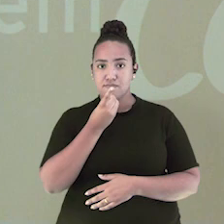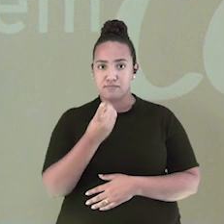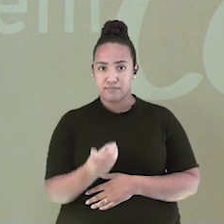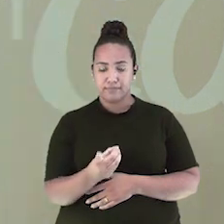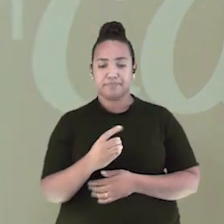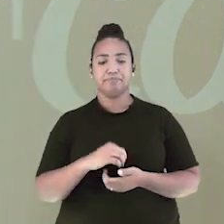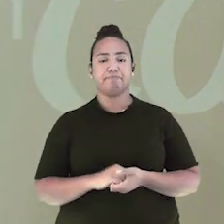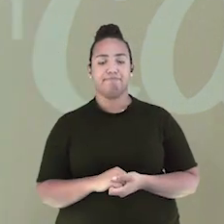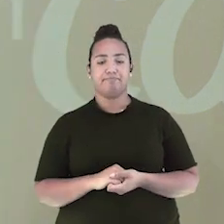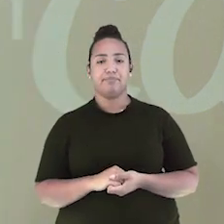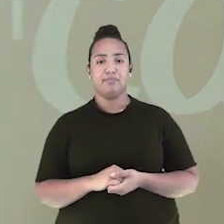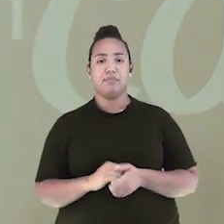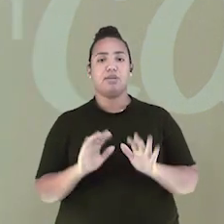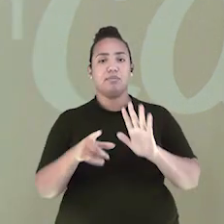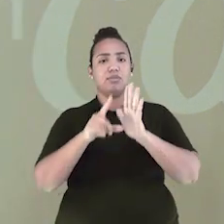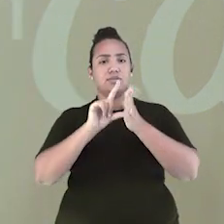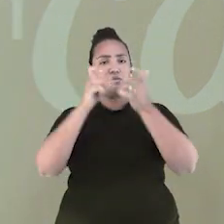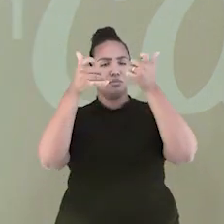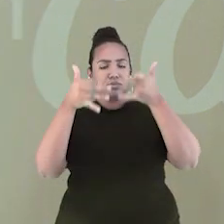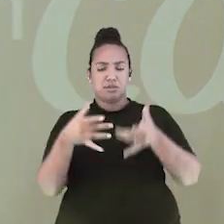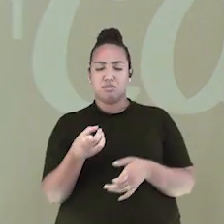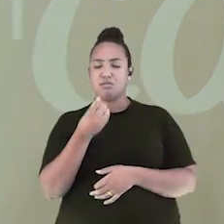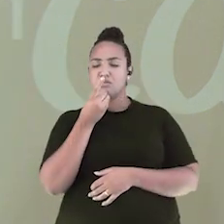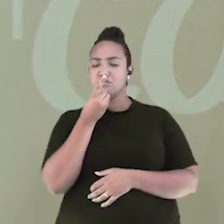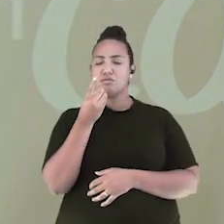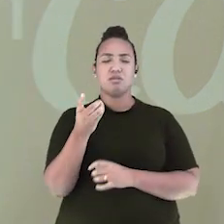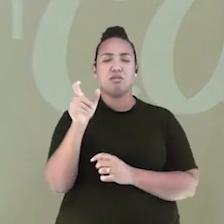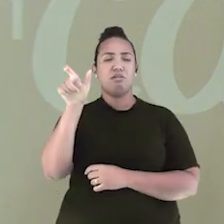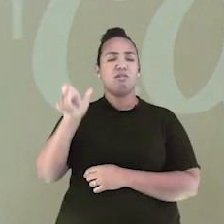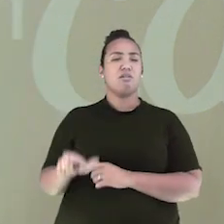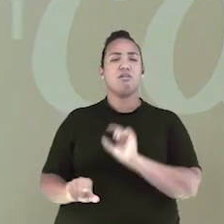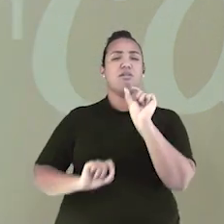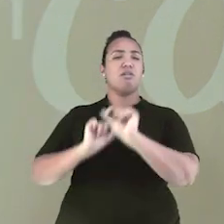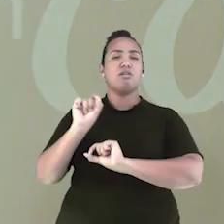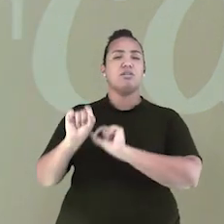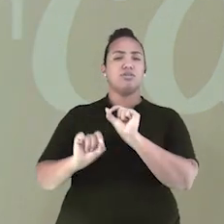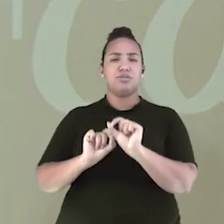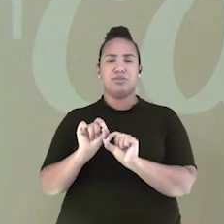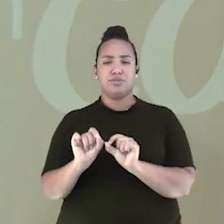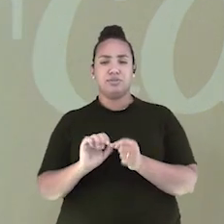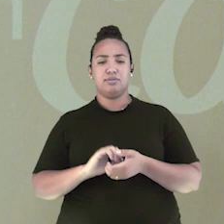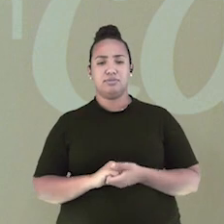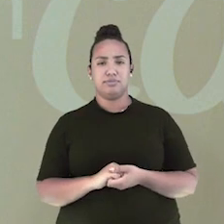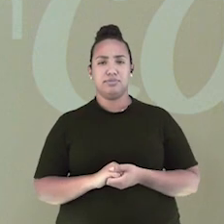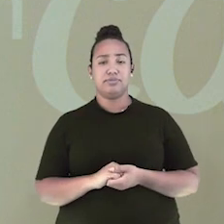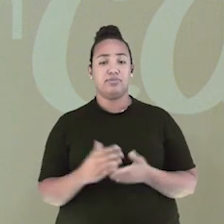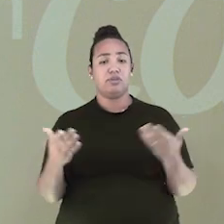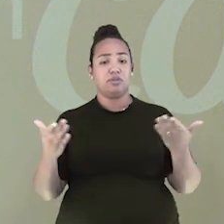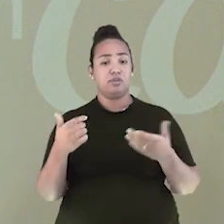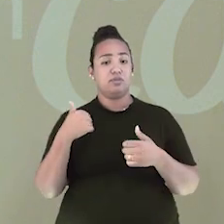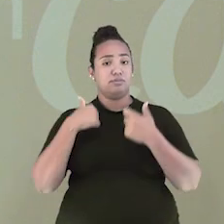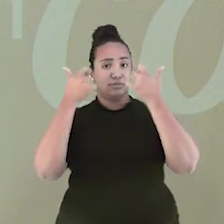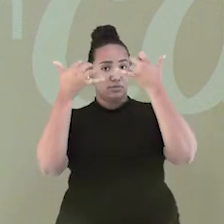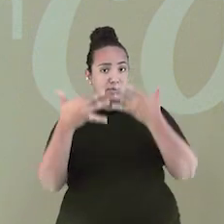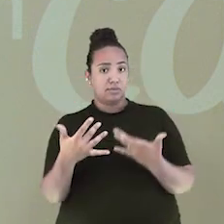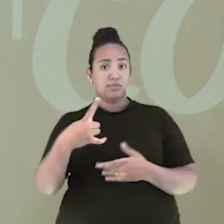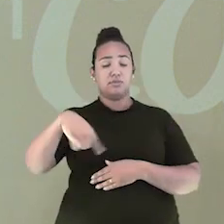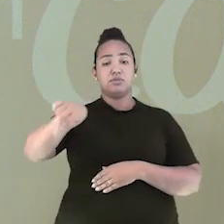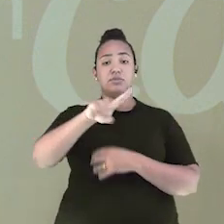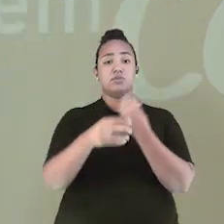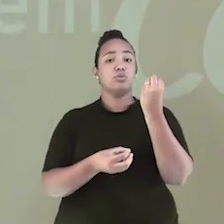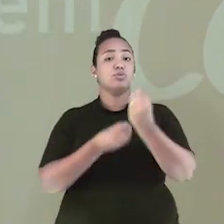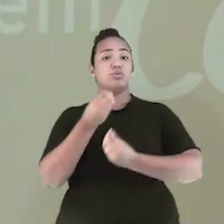de Darwin. Quem foi esse cara? O que ele fez de tão importante? E já dando um spoiler para vocês, ele revolucionou a